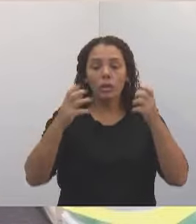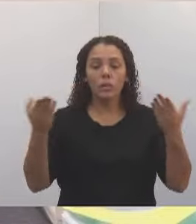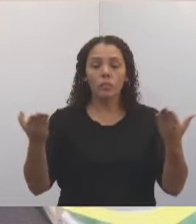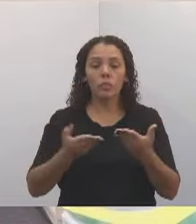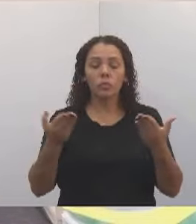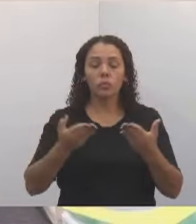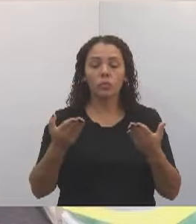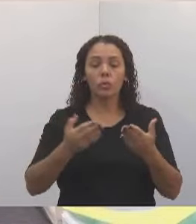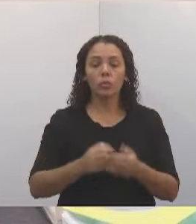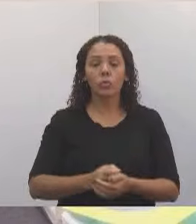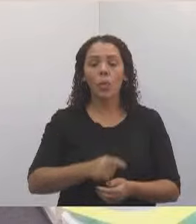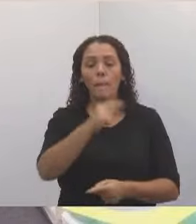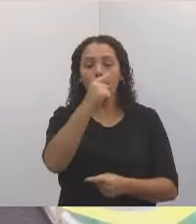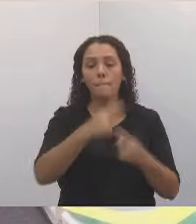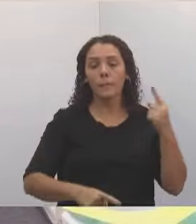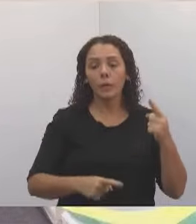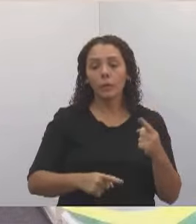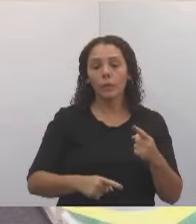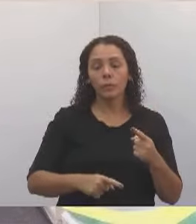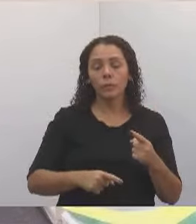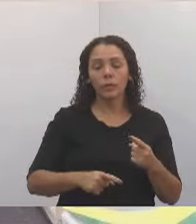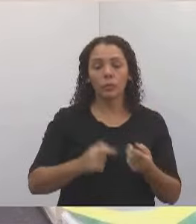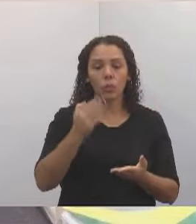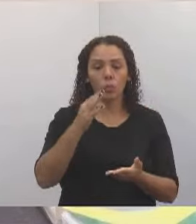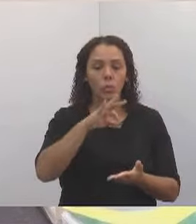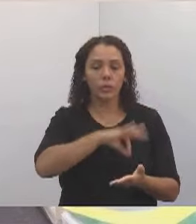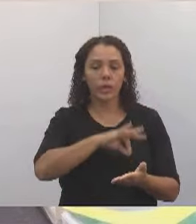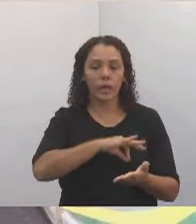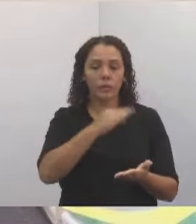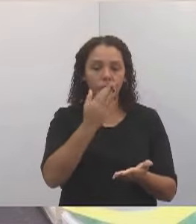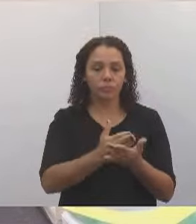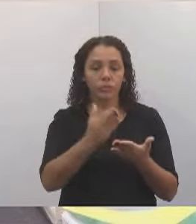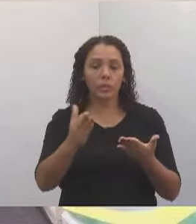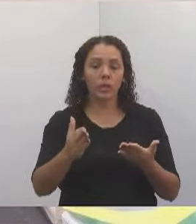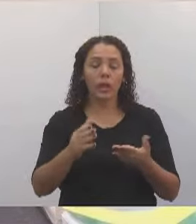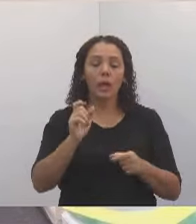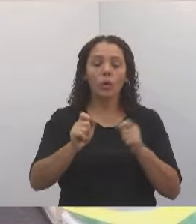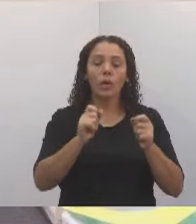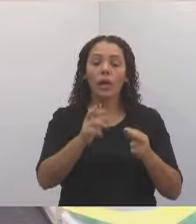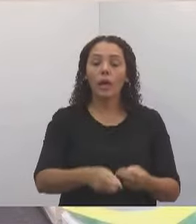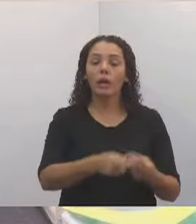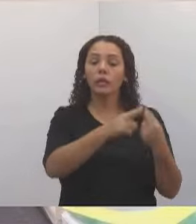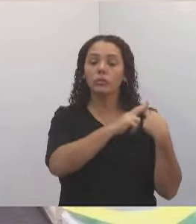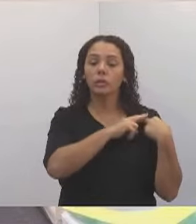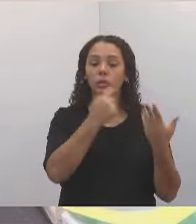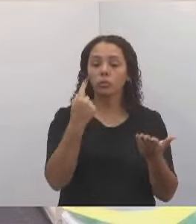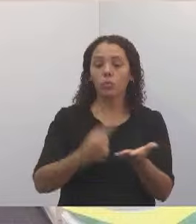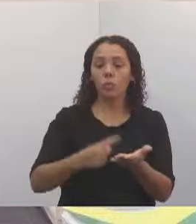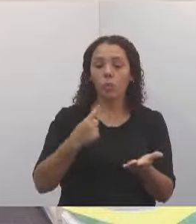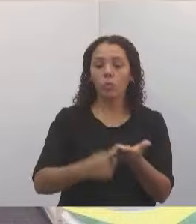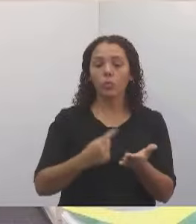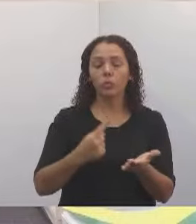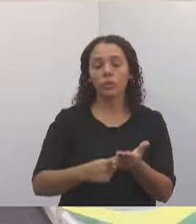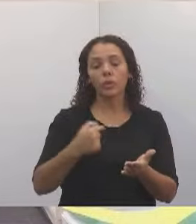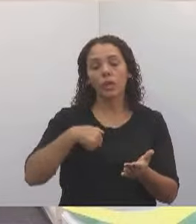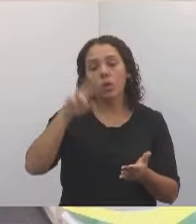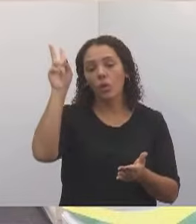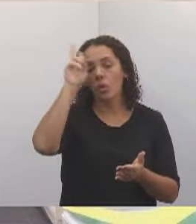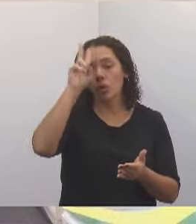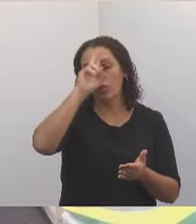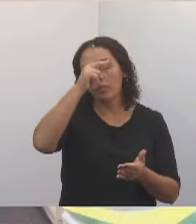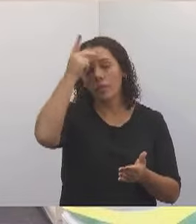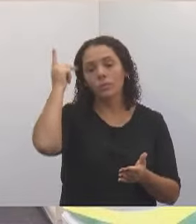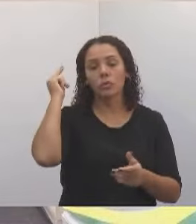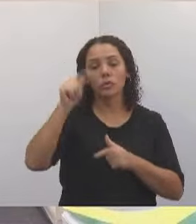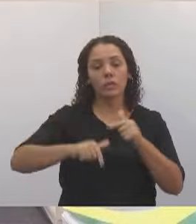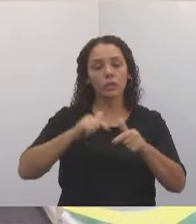coibindo a rachadinha, ela está muito atrelada à responsabilidade e o comprometimento. E é nesse ponto que eu lembro das pessoas que trabalharam comigo